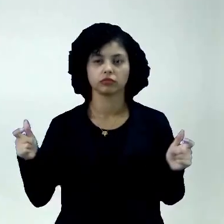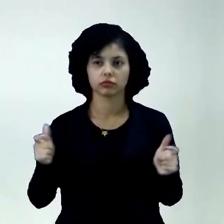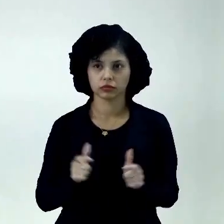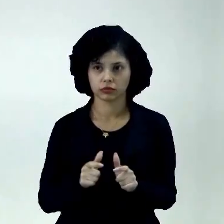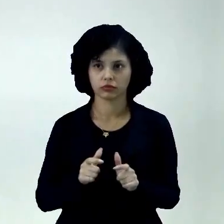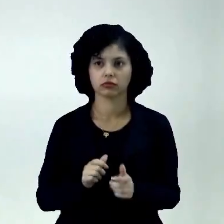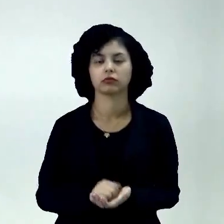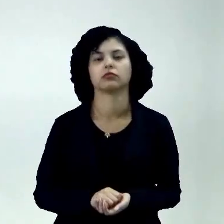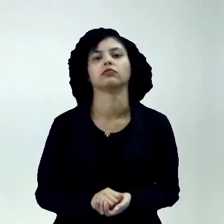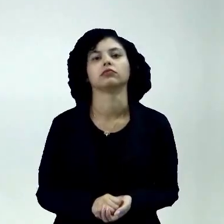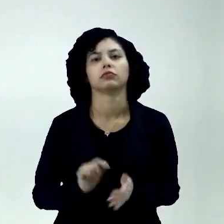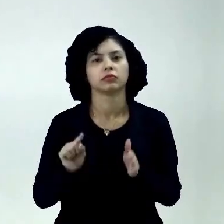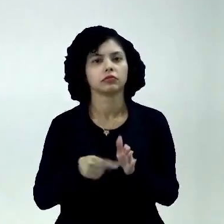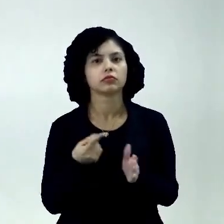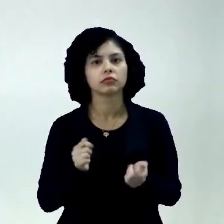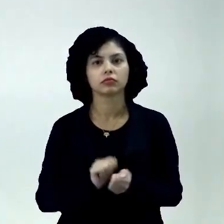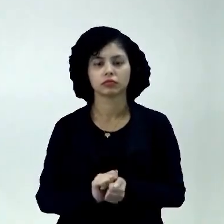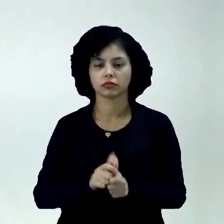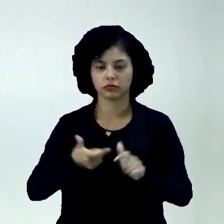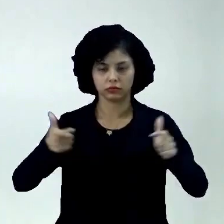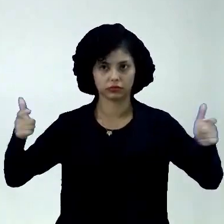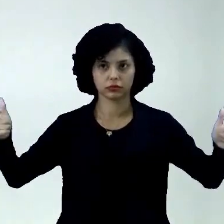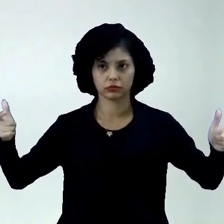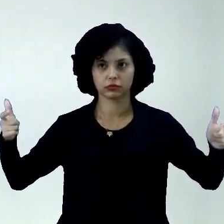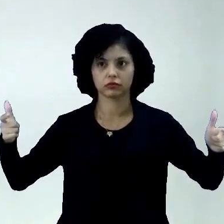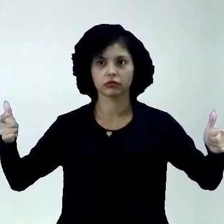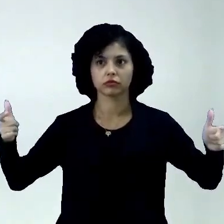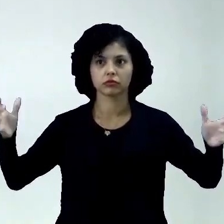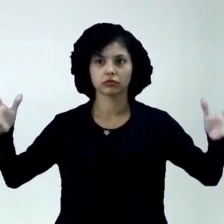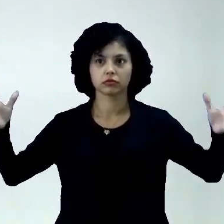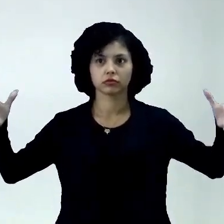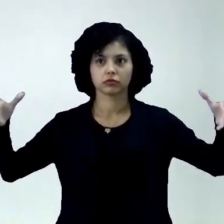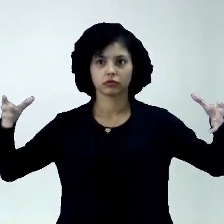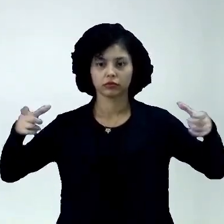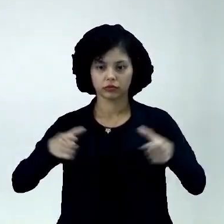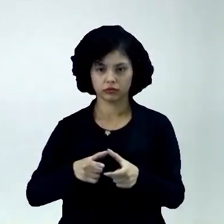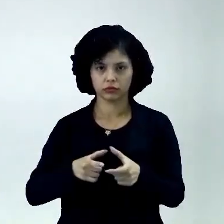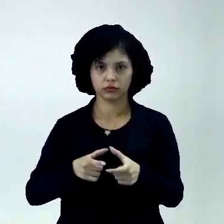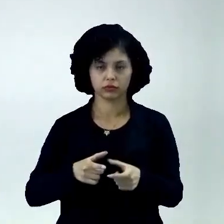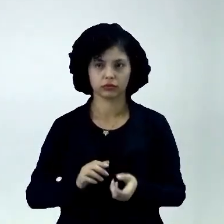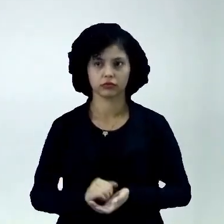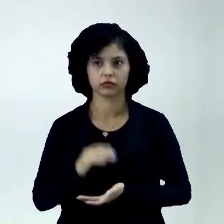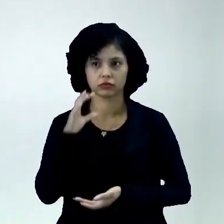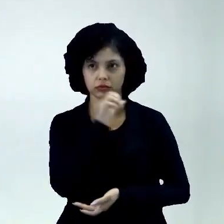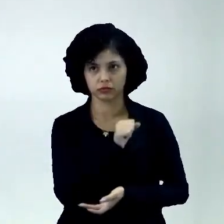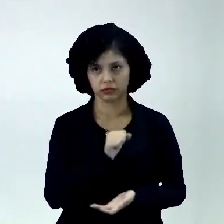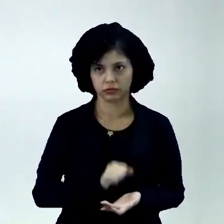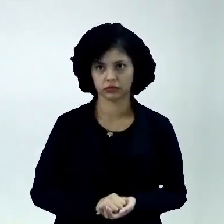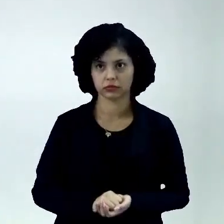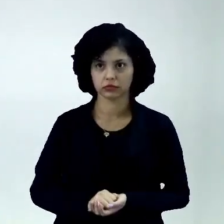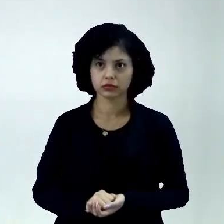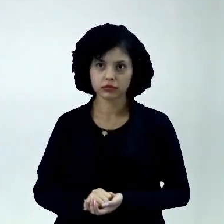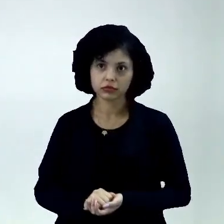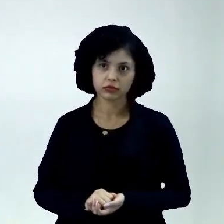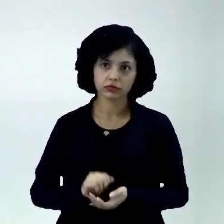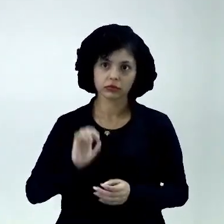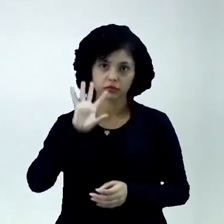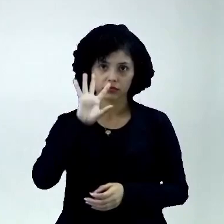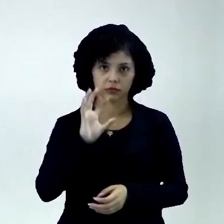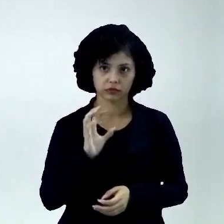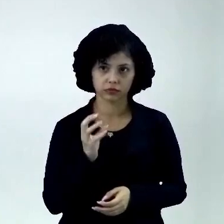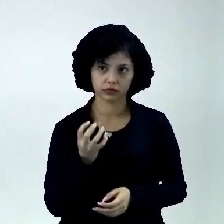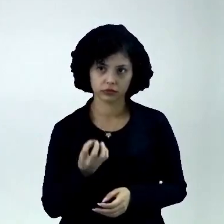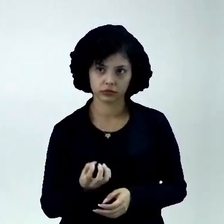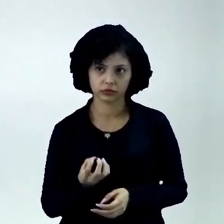tamanho. Então primeiro um aumento e depois desse aumento diminui repentinamente. E é quando acontece